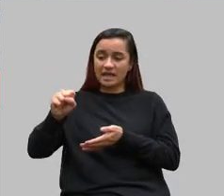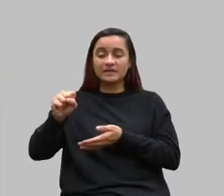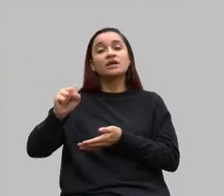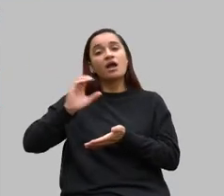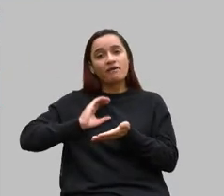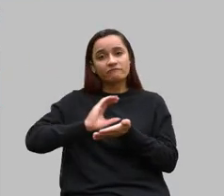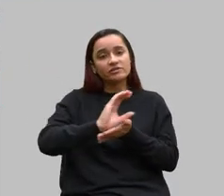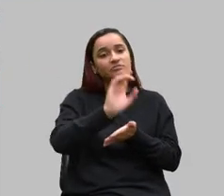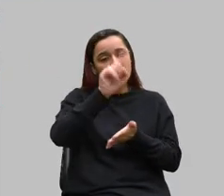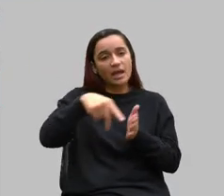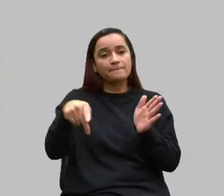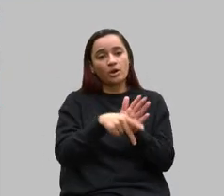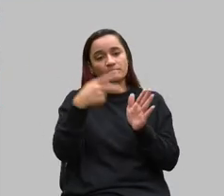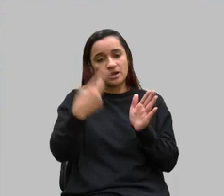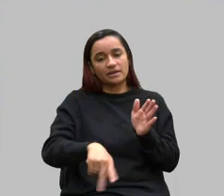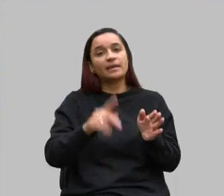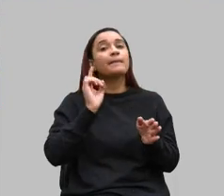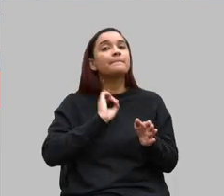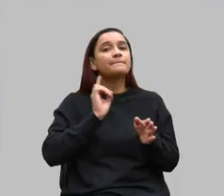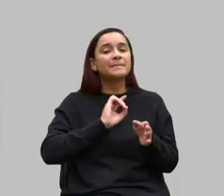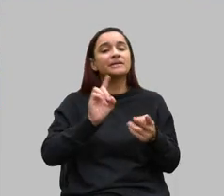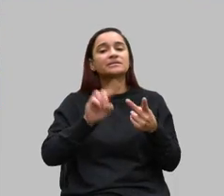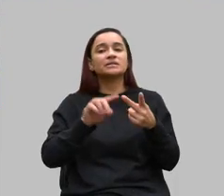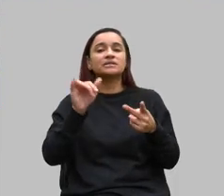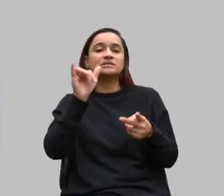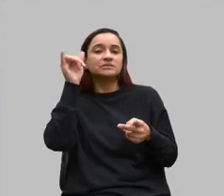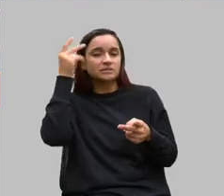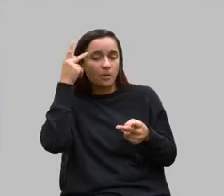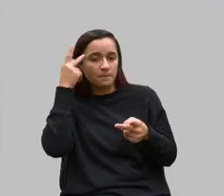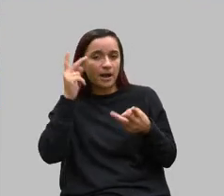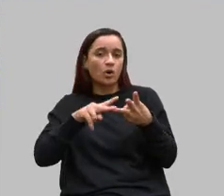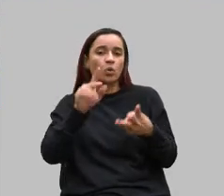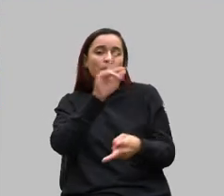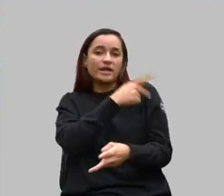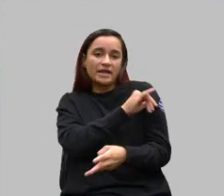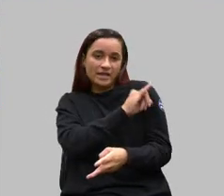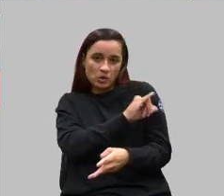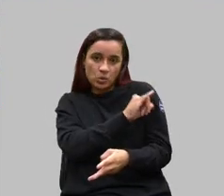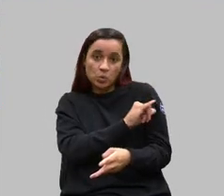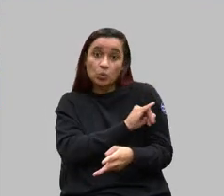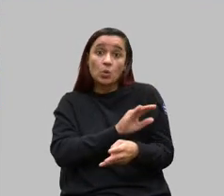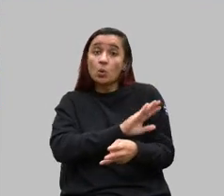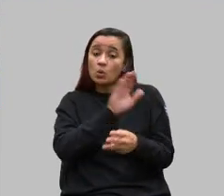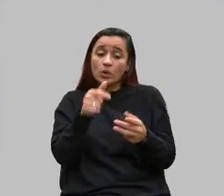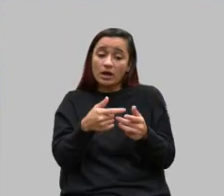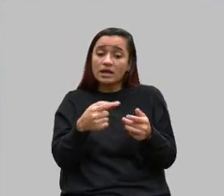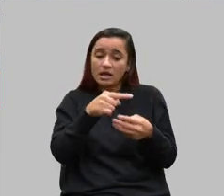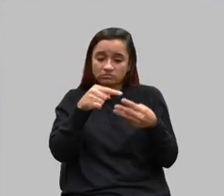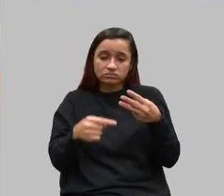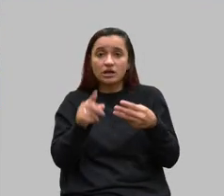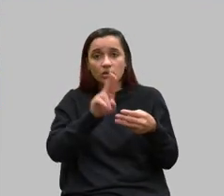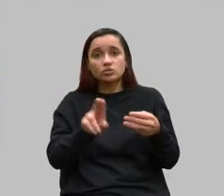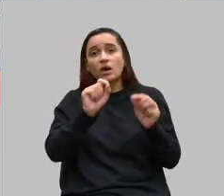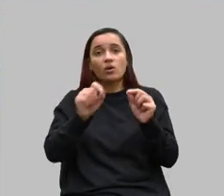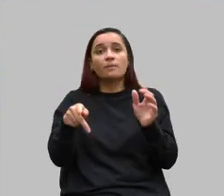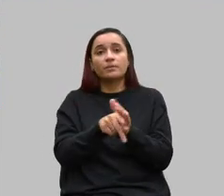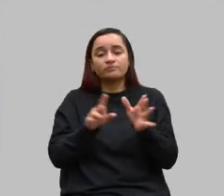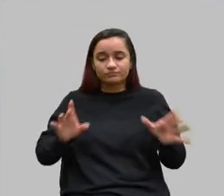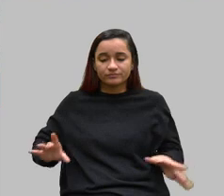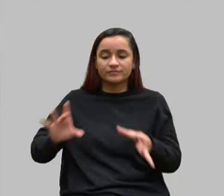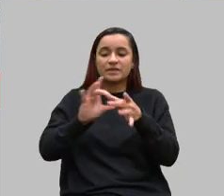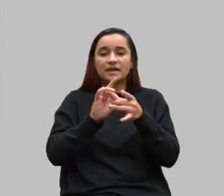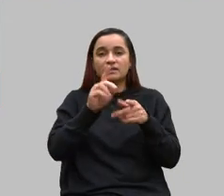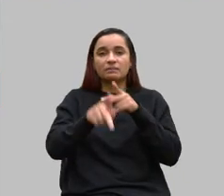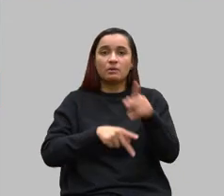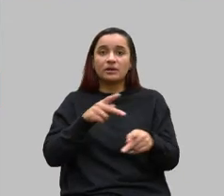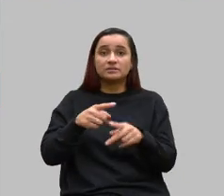própria malha seja em Minas em São Paulo ou Rio e muitos deles dizem respeito a uma integração e eu não tiro a razão da discussão e a legitimidade da discussão